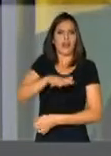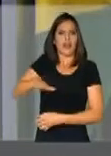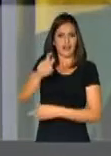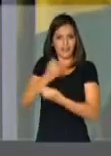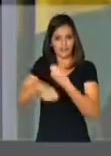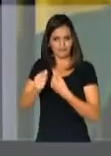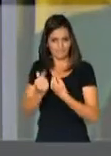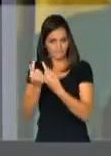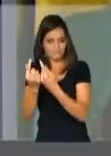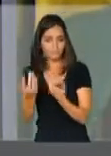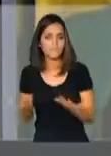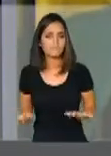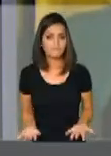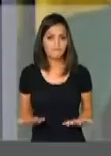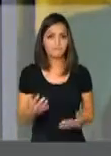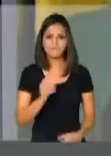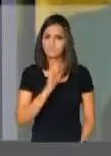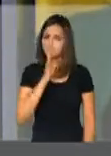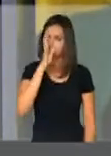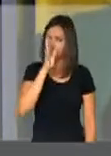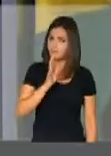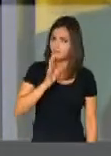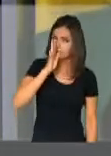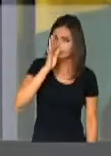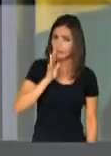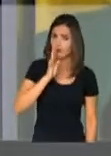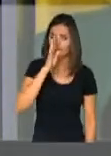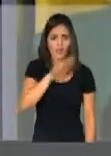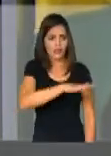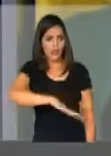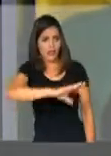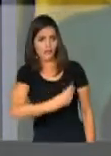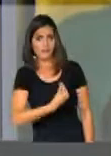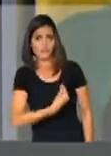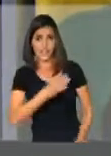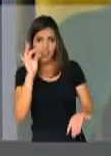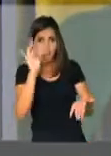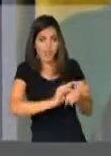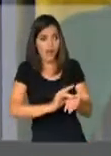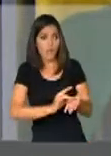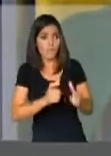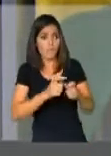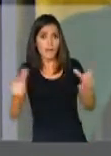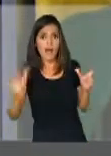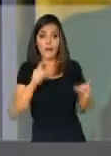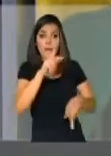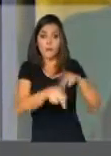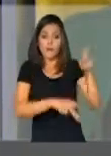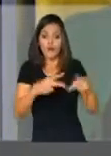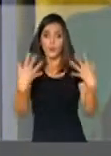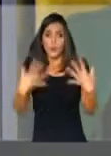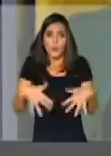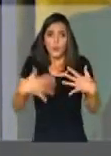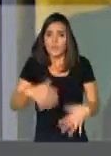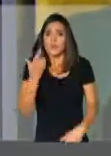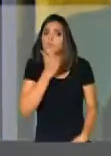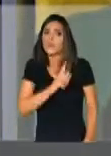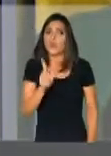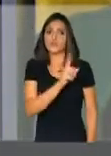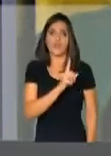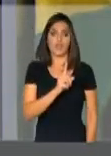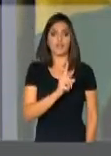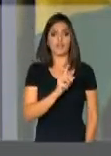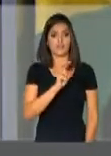nós estamos falando de uma brutal distorção da realidade enquanto a maioria da população mal consegue atingir o teto